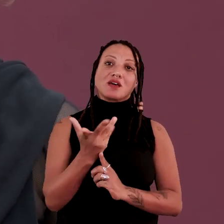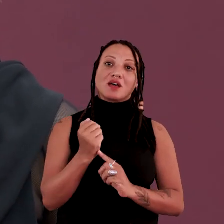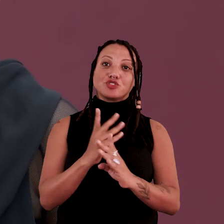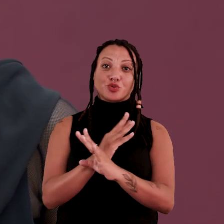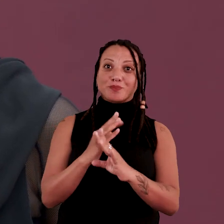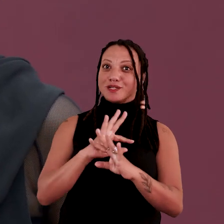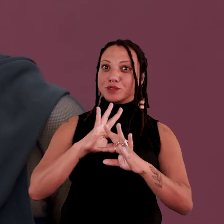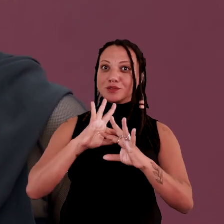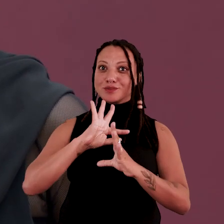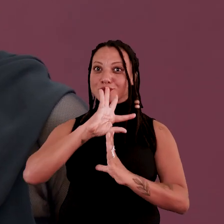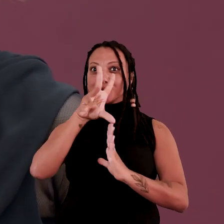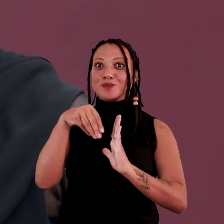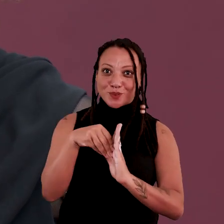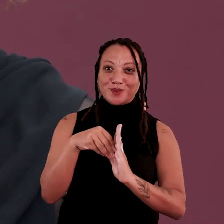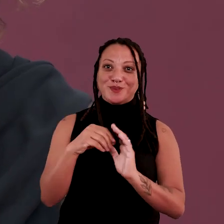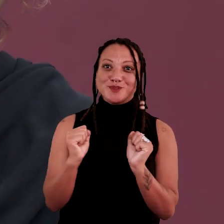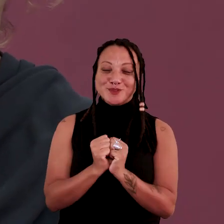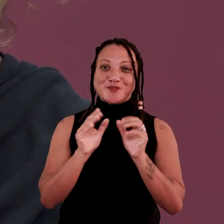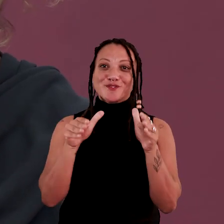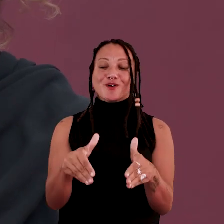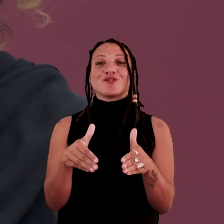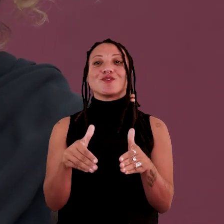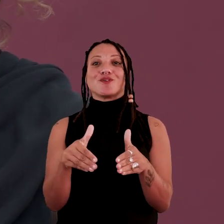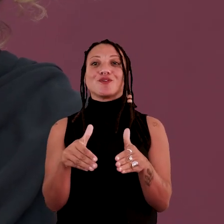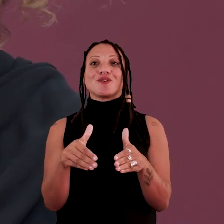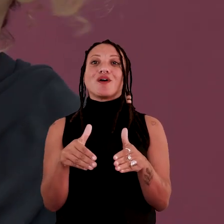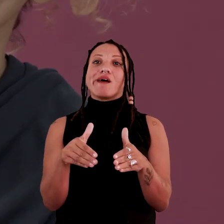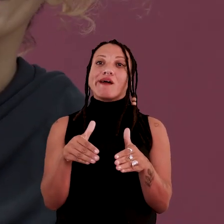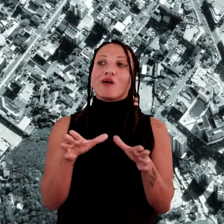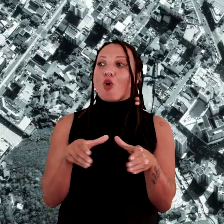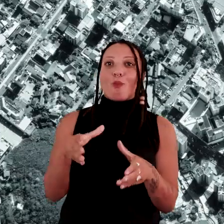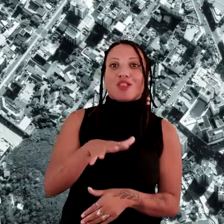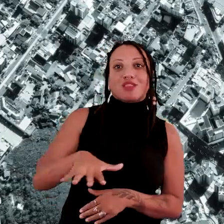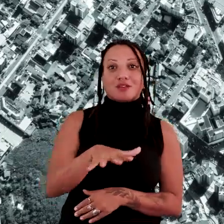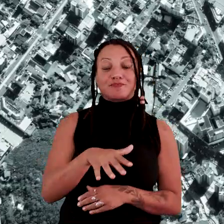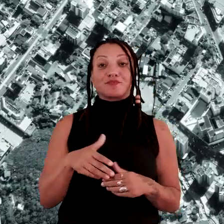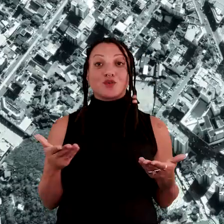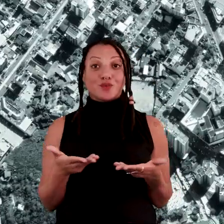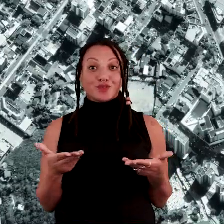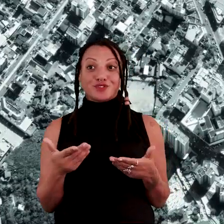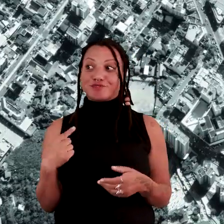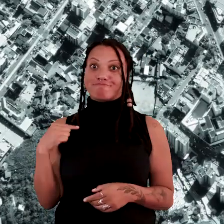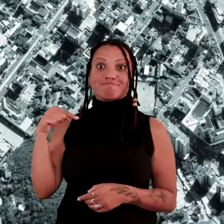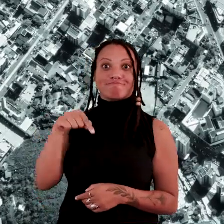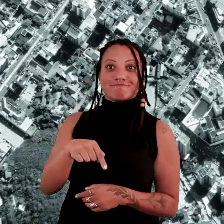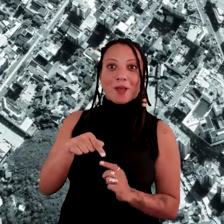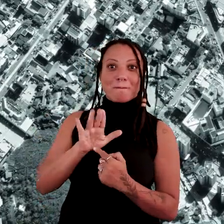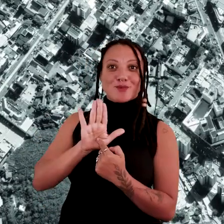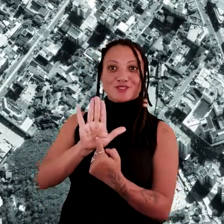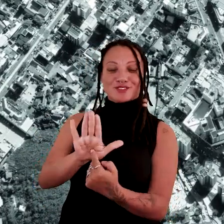gente vem aqui para apresentar um projeto muito especial para nós, que é a Rota de São Benedito. É uma rota de turismo comunitário que a